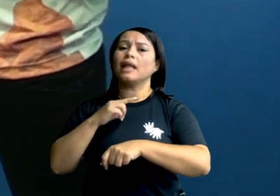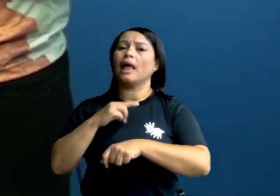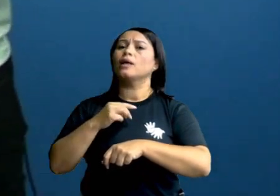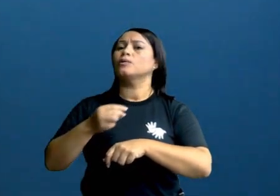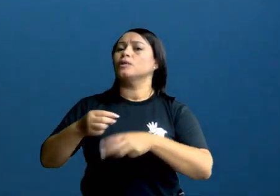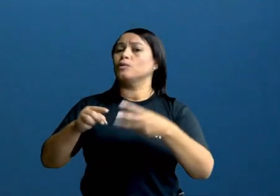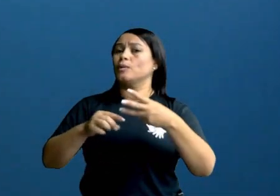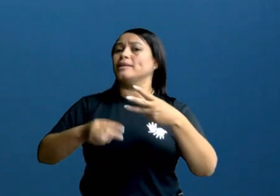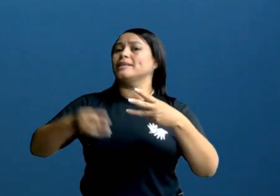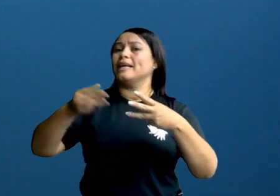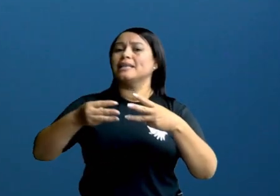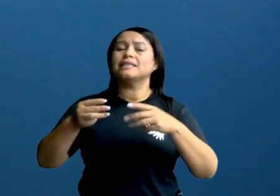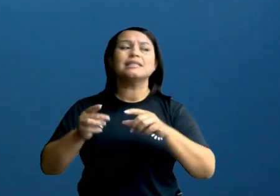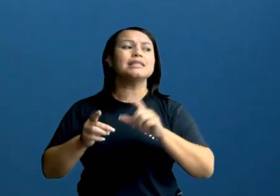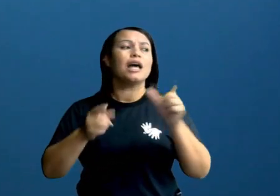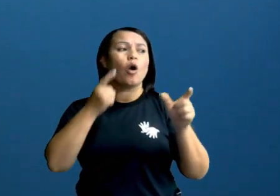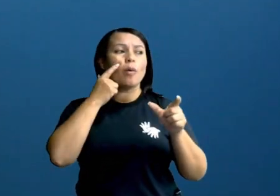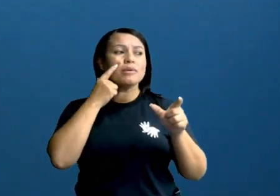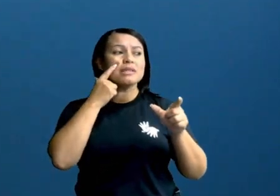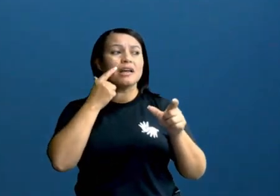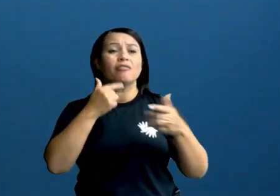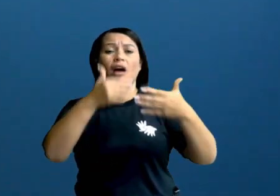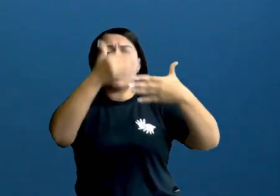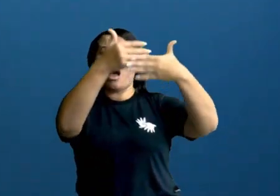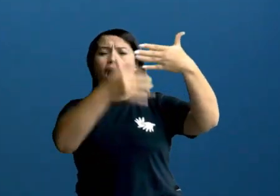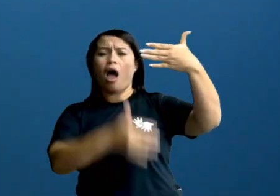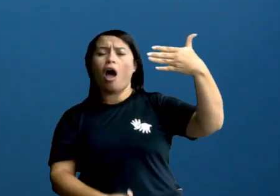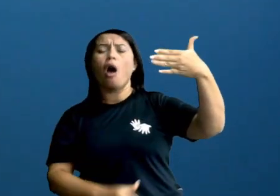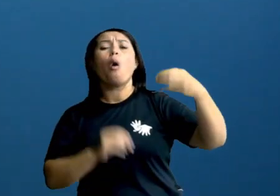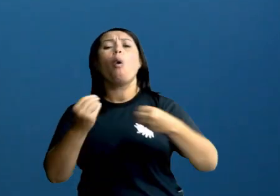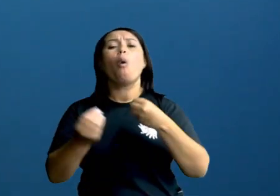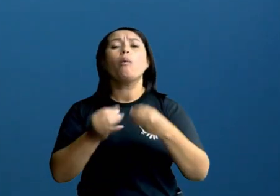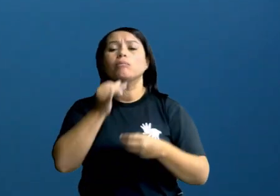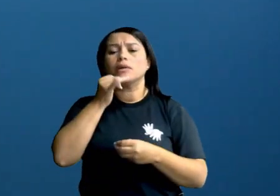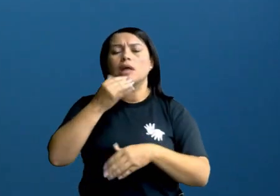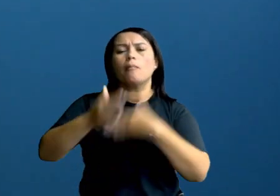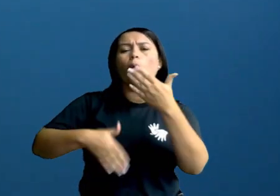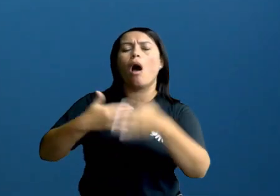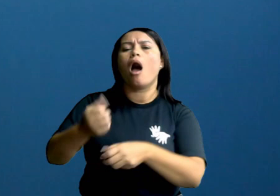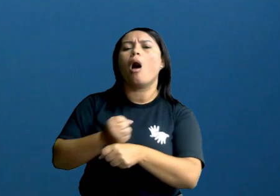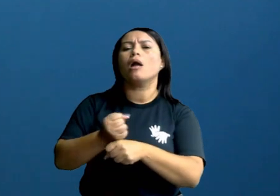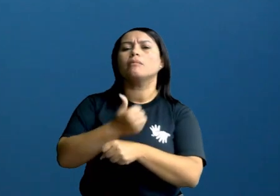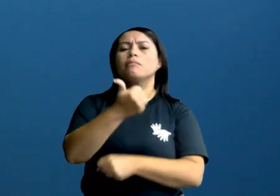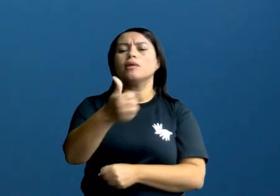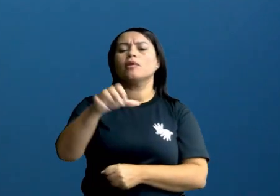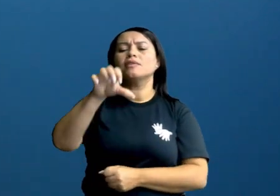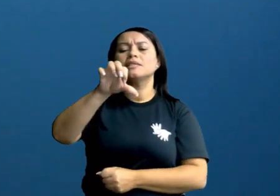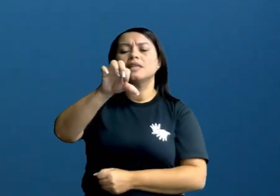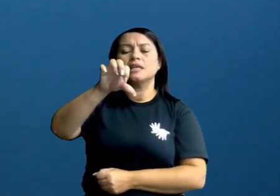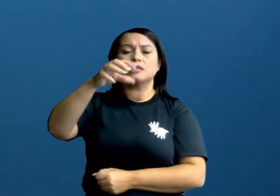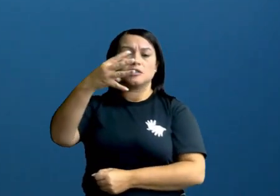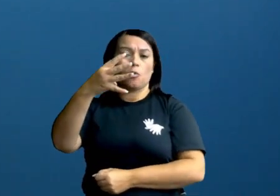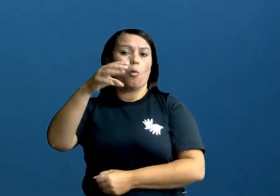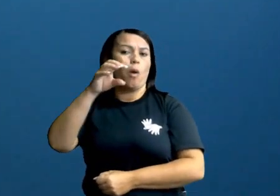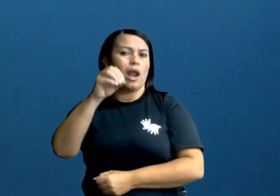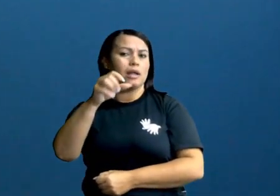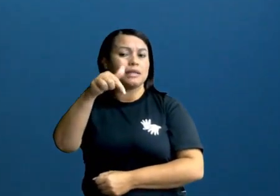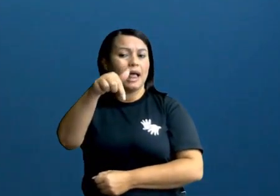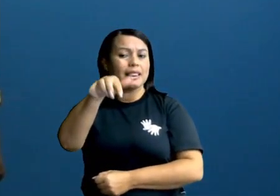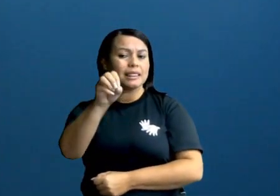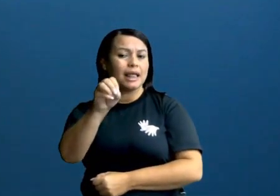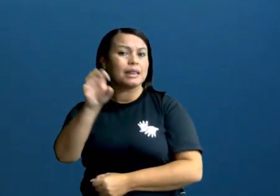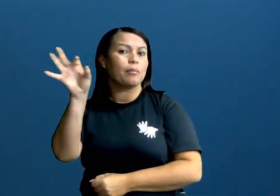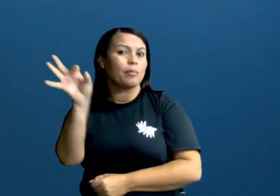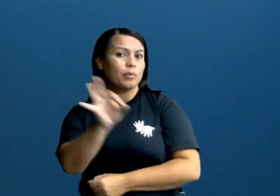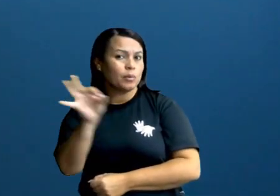terciário. E aqui dá para a gente ver a evolução com o passar do tempo. Então veja, em 1940, nessa tabela, 70% da